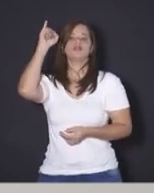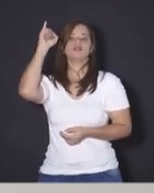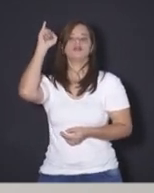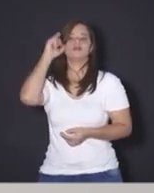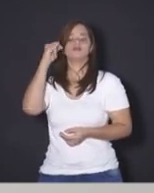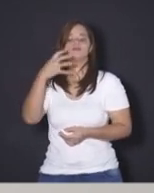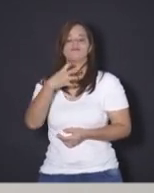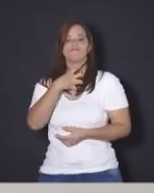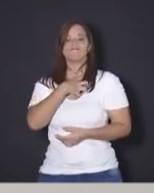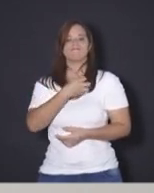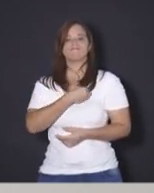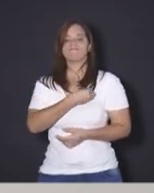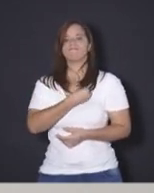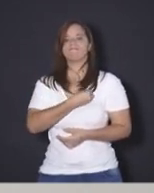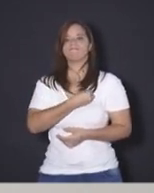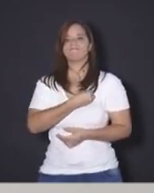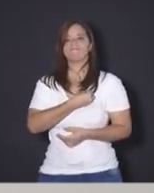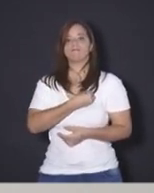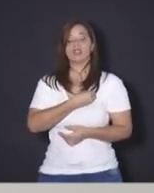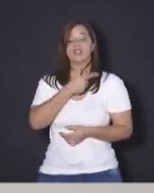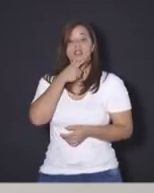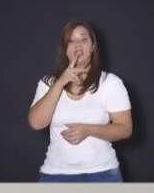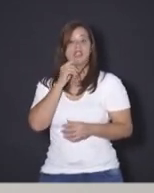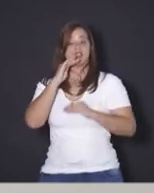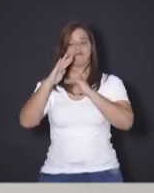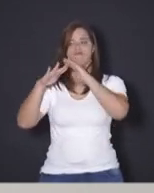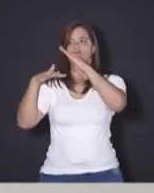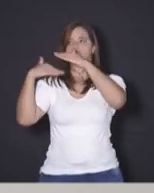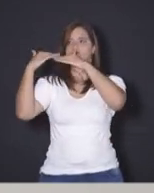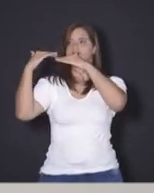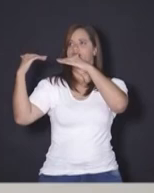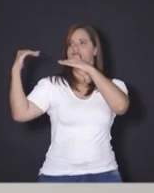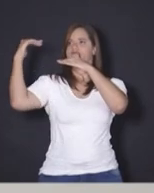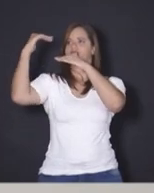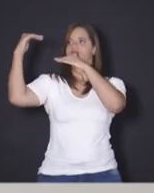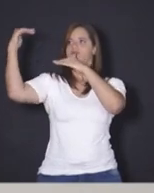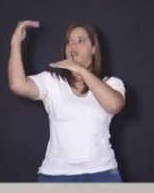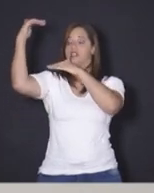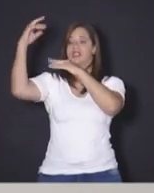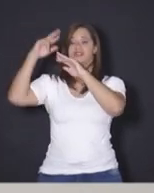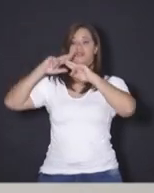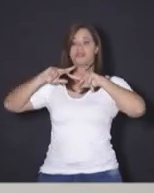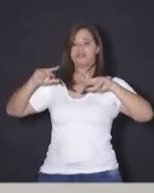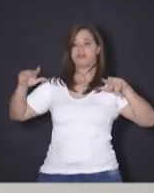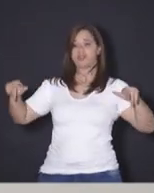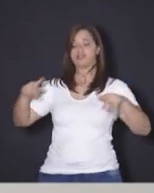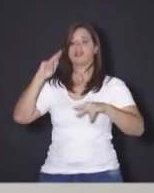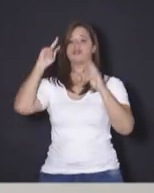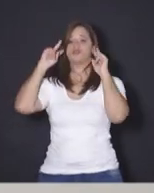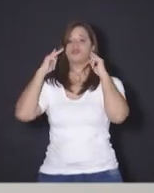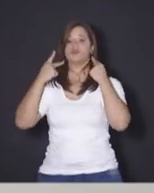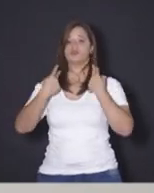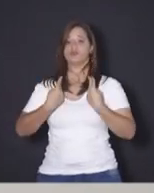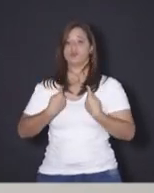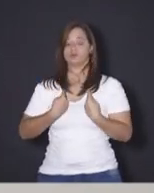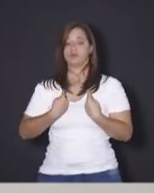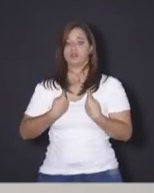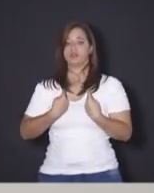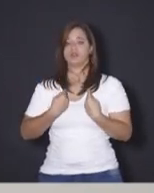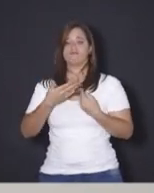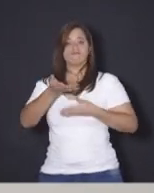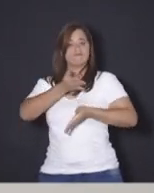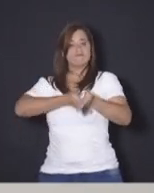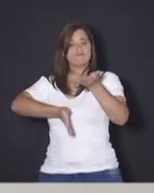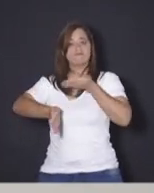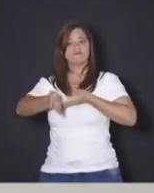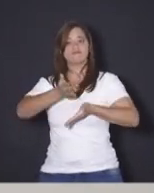essencialista que hierarquiza a diversidade humanos fazendo uma relação